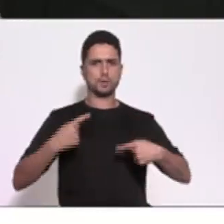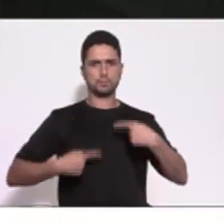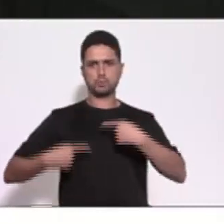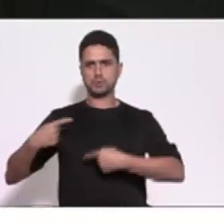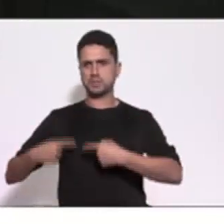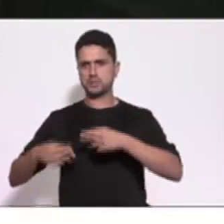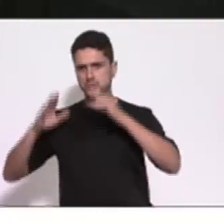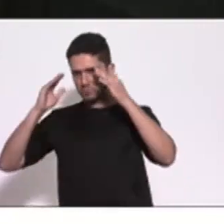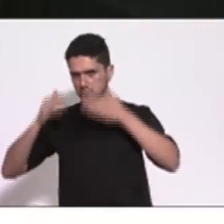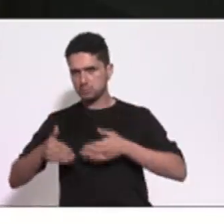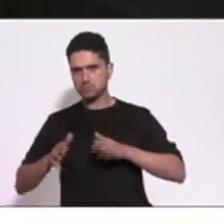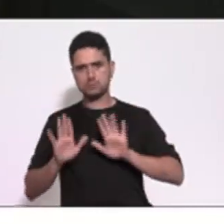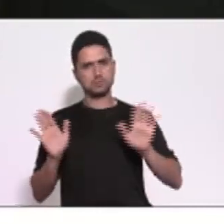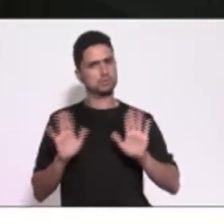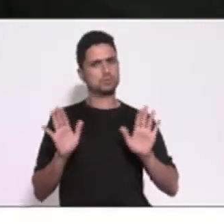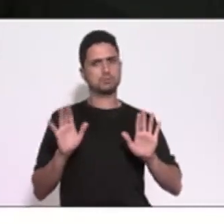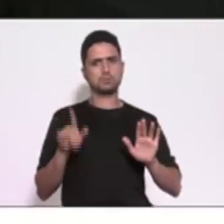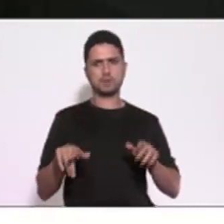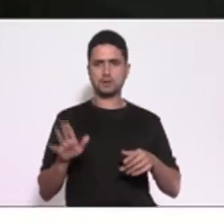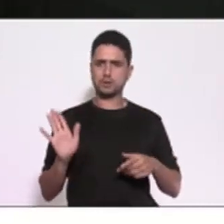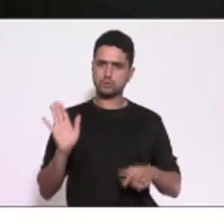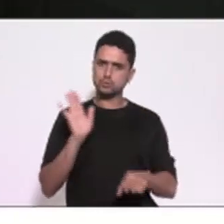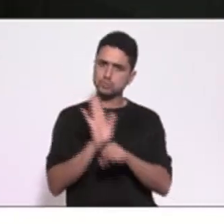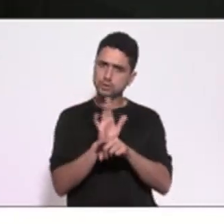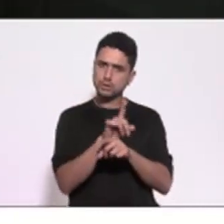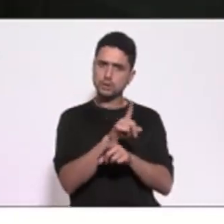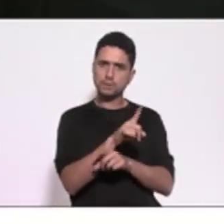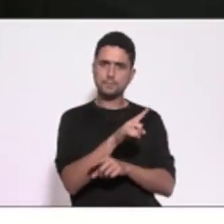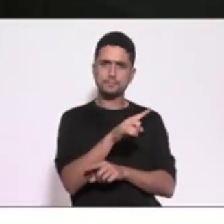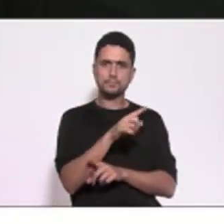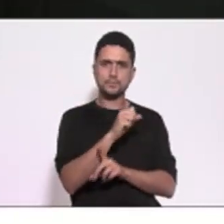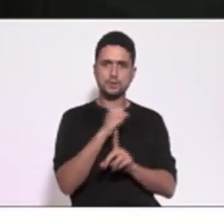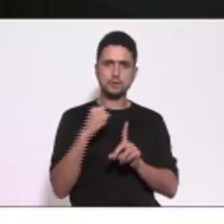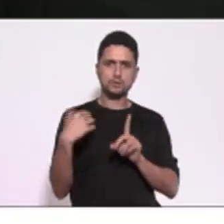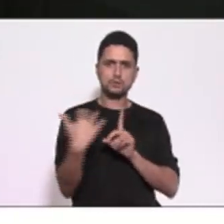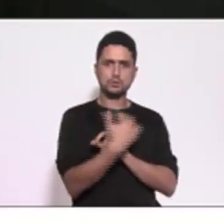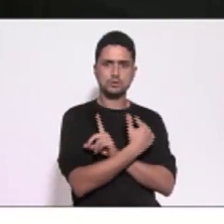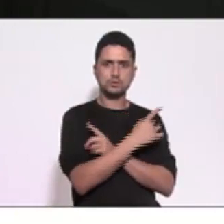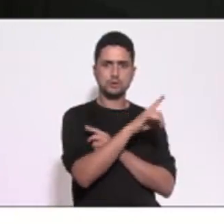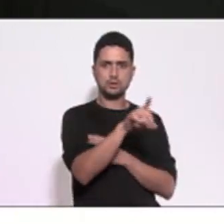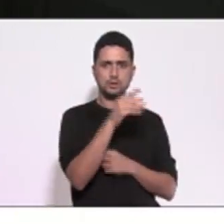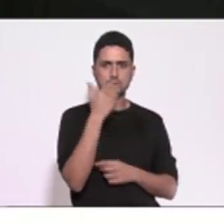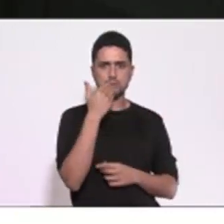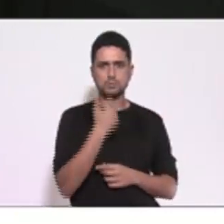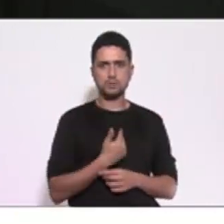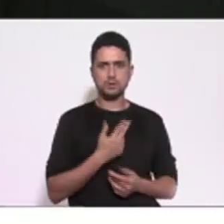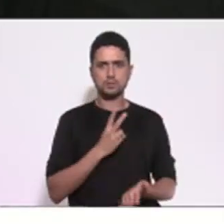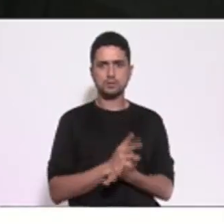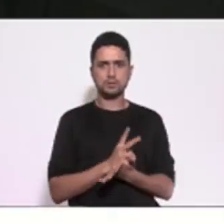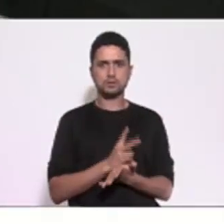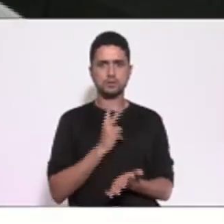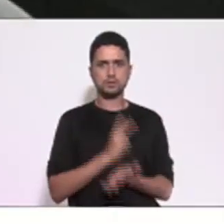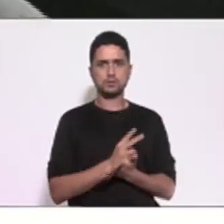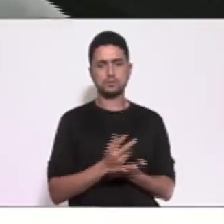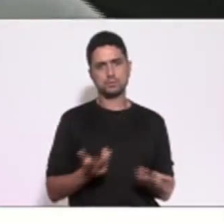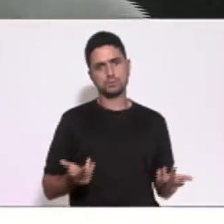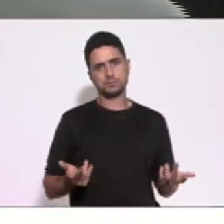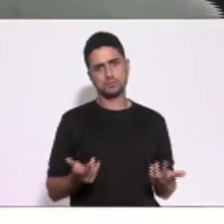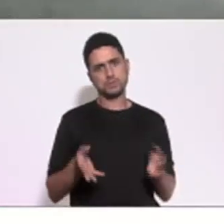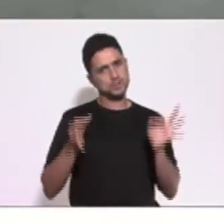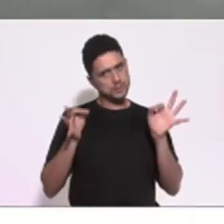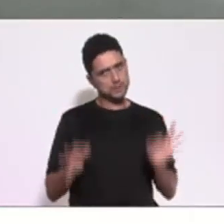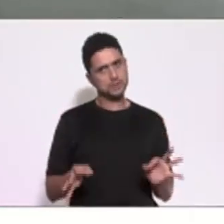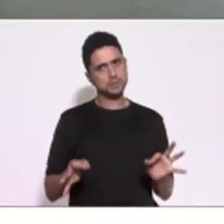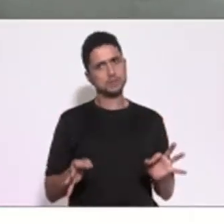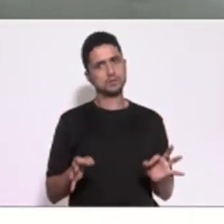Trata-se, inclusive, de atender uma solicitação, uma reivindicação, não só justa, acima de